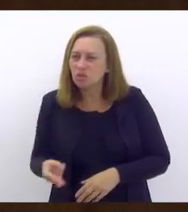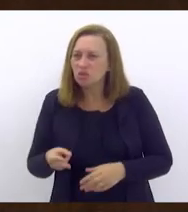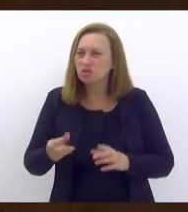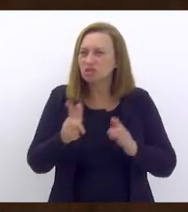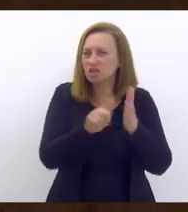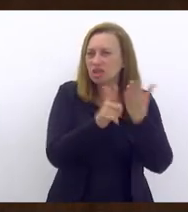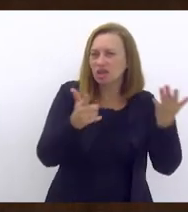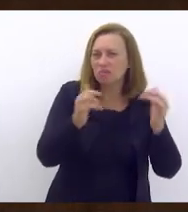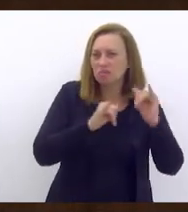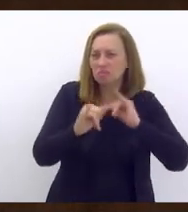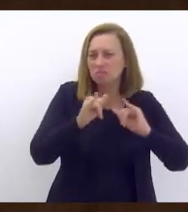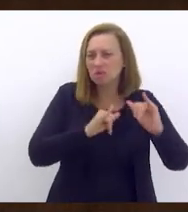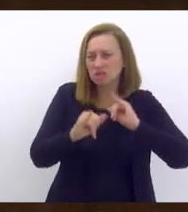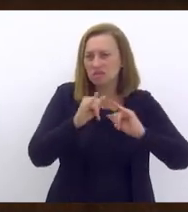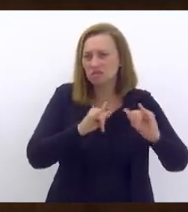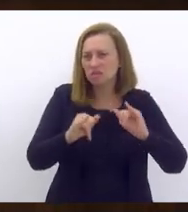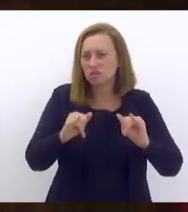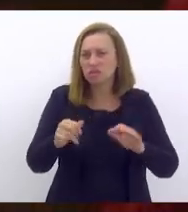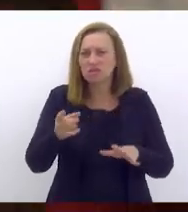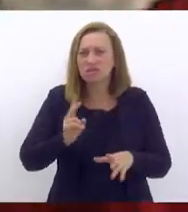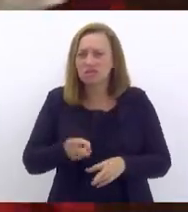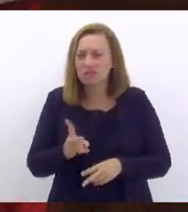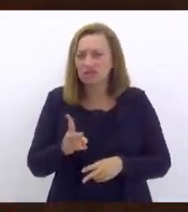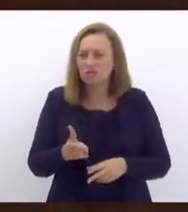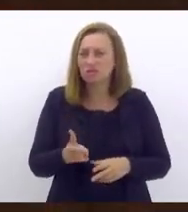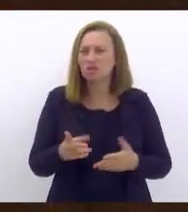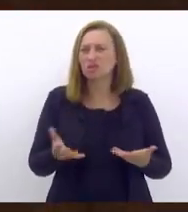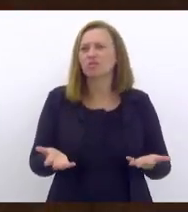colocando e batendo toda hora, desmonta um pouco daquele